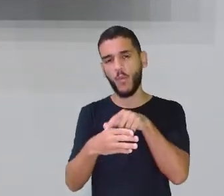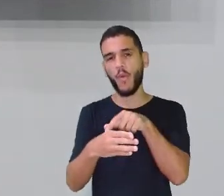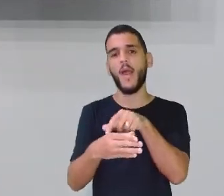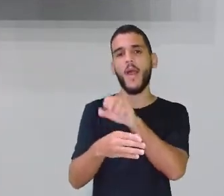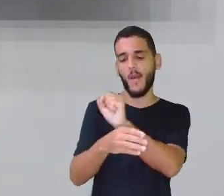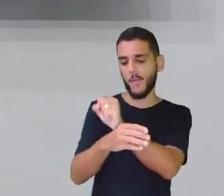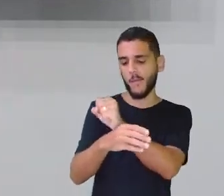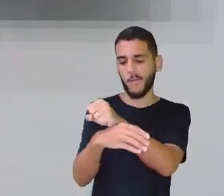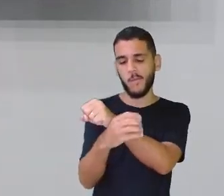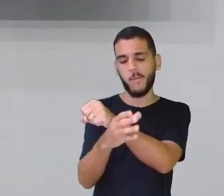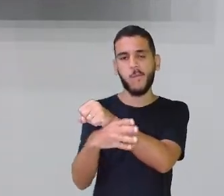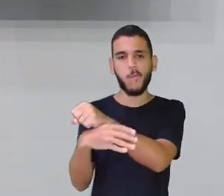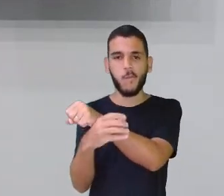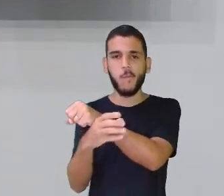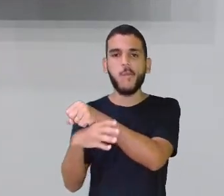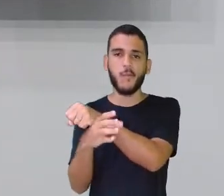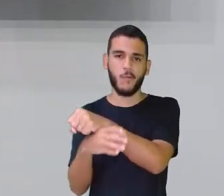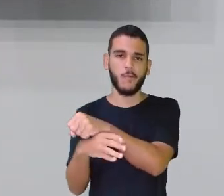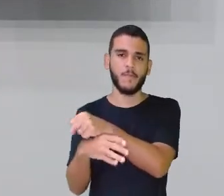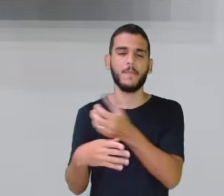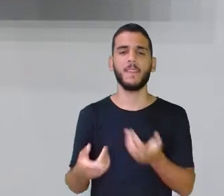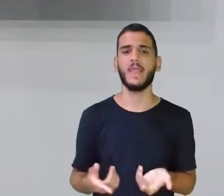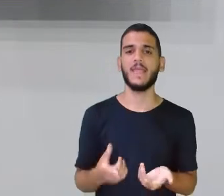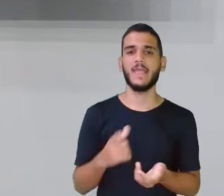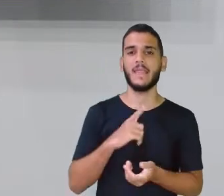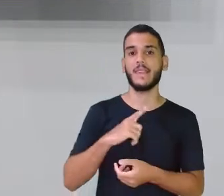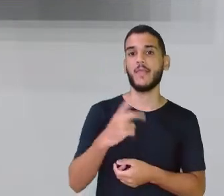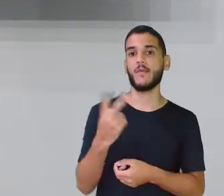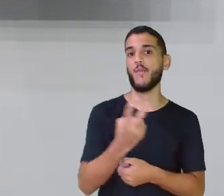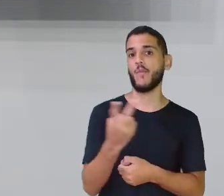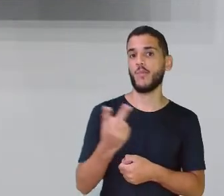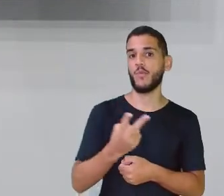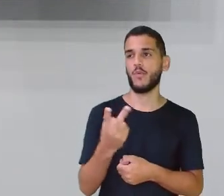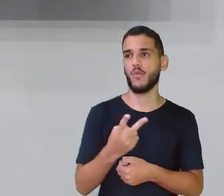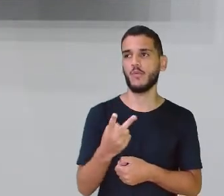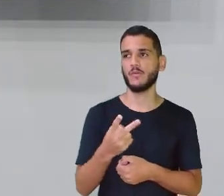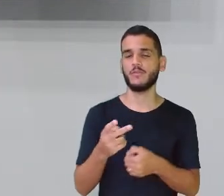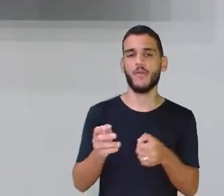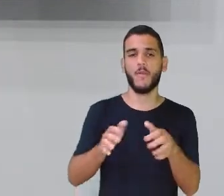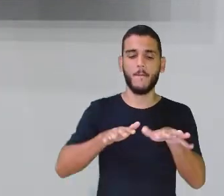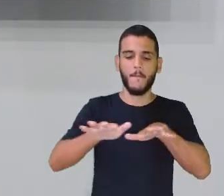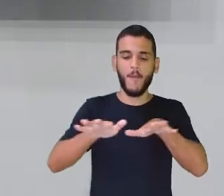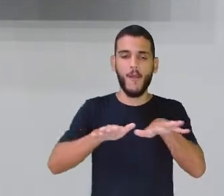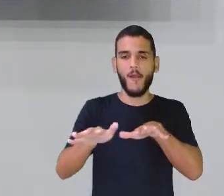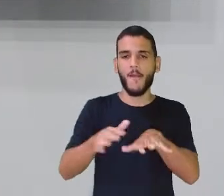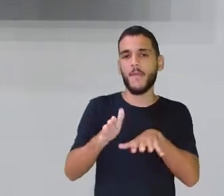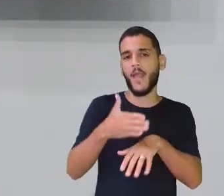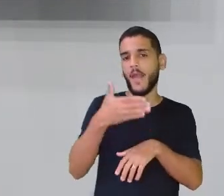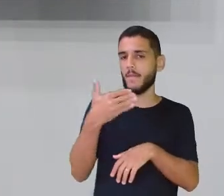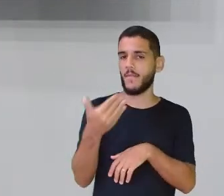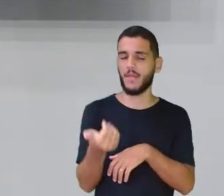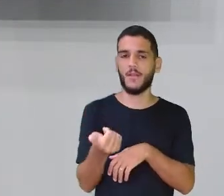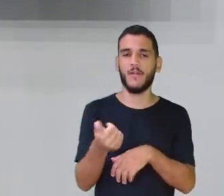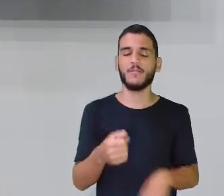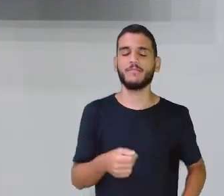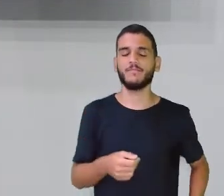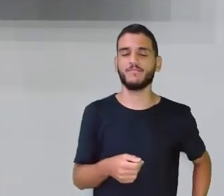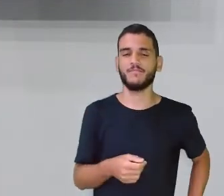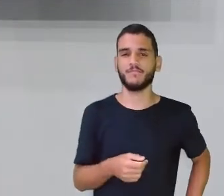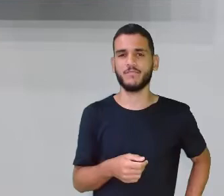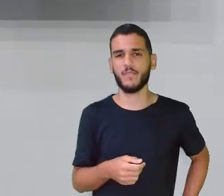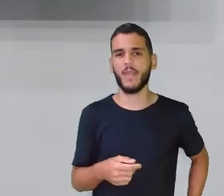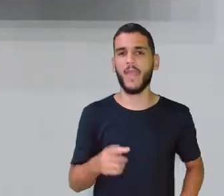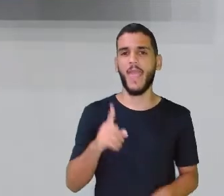duas barbatanas em cima da cabecinha, então ajudam a ele a se locomover melhor. E esse polvo é um polvo muito